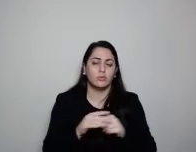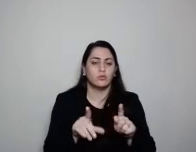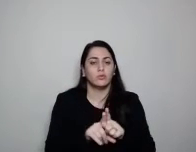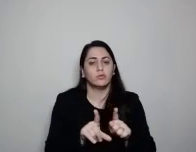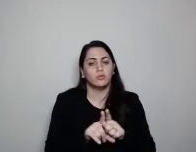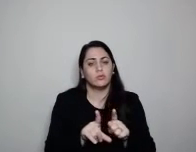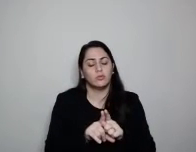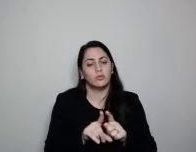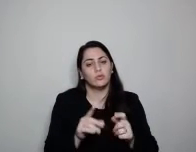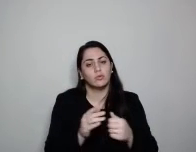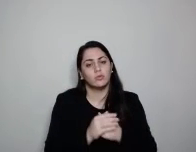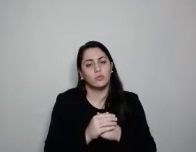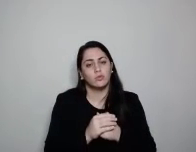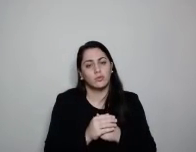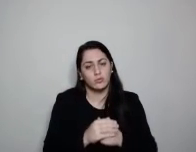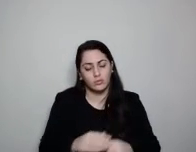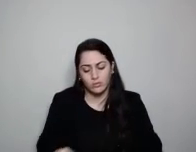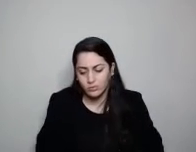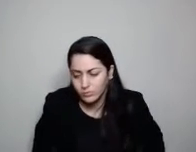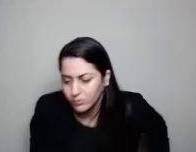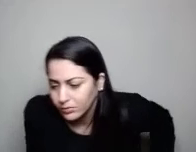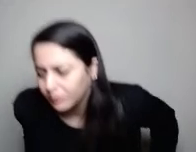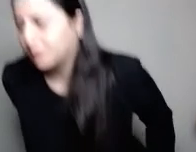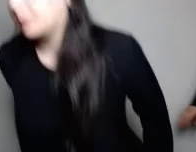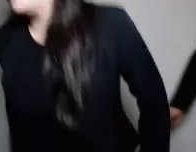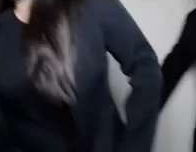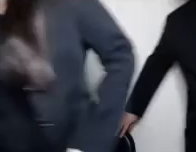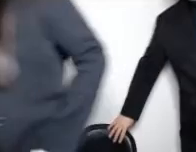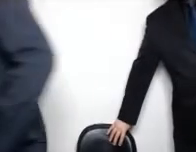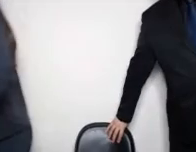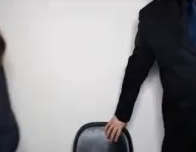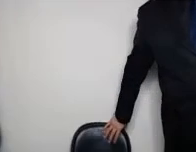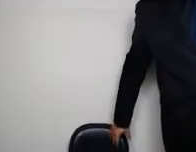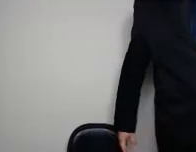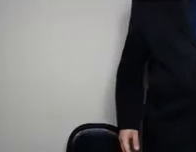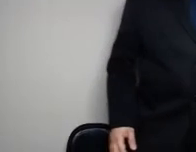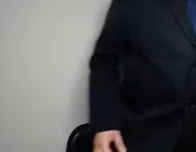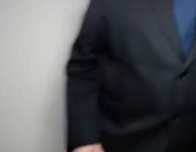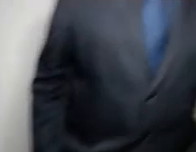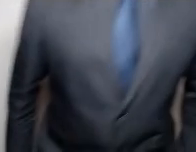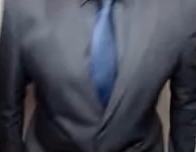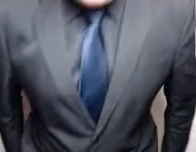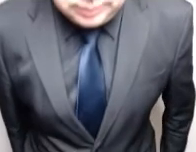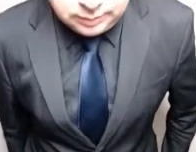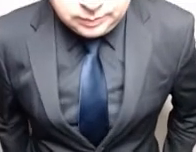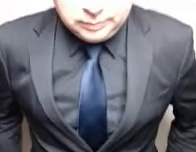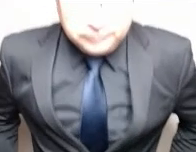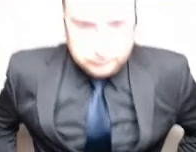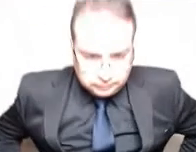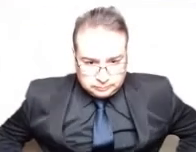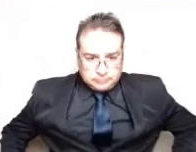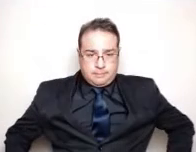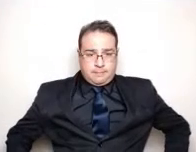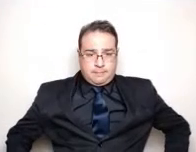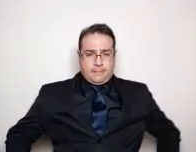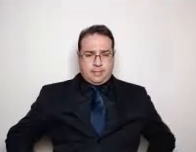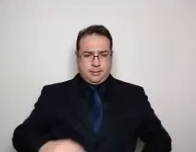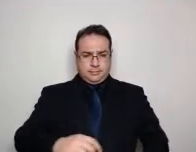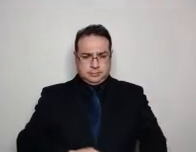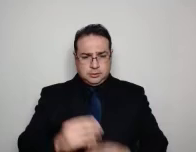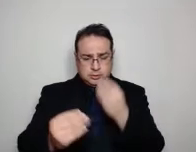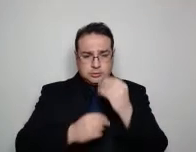coisa a pontuar aqui para vossas excelências considerar é que a condição financeira de ambos é idêntica, tendo em vista que os dois são